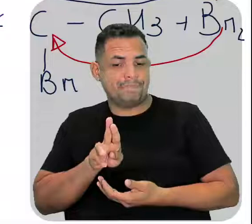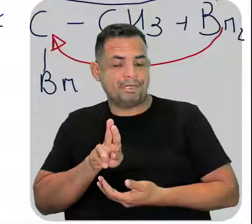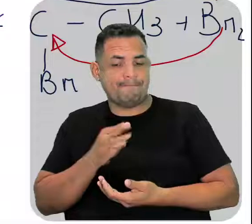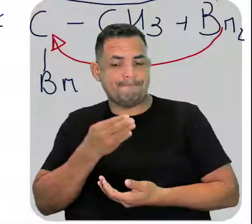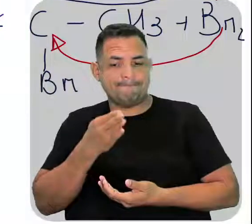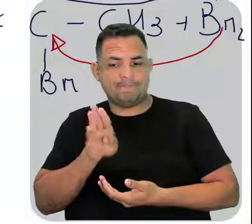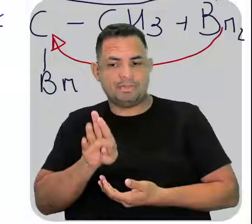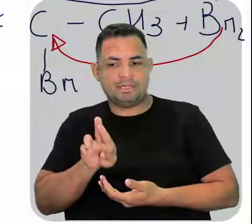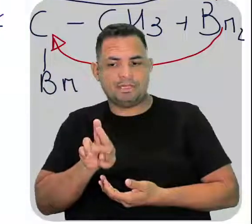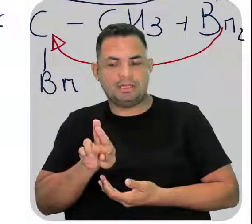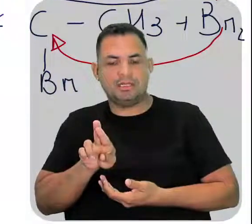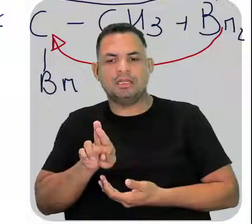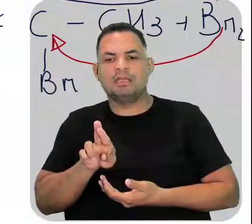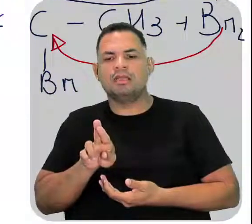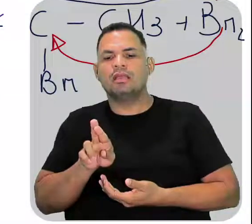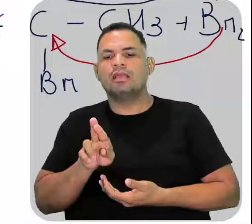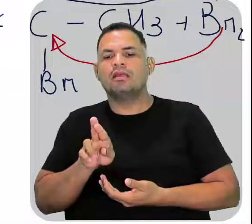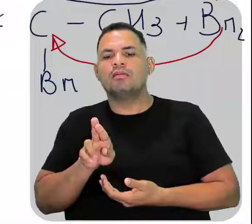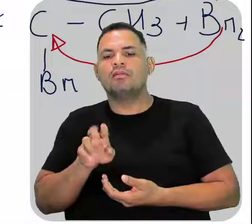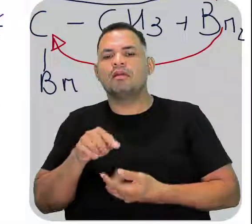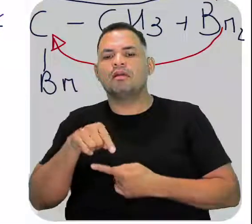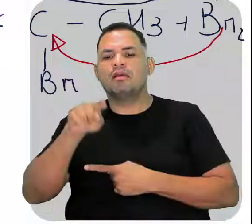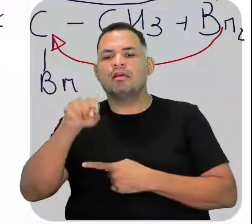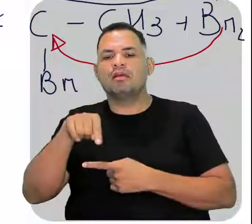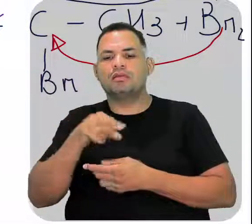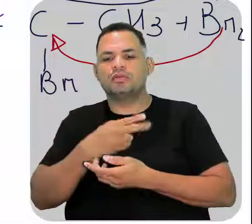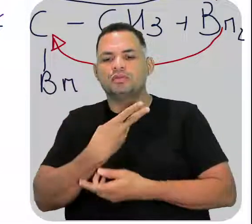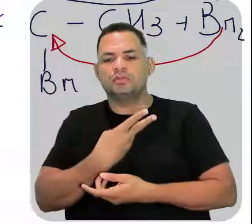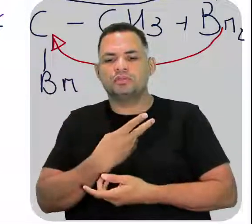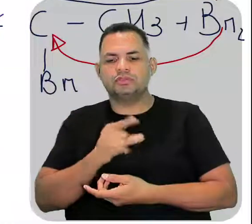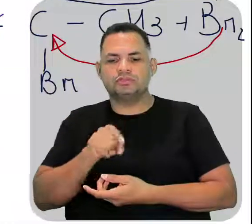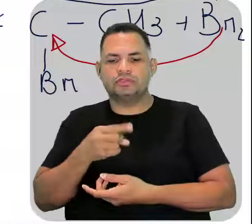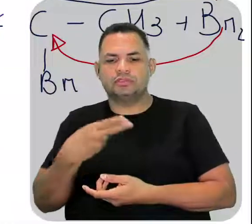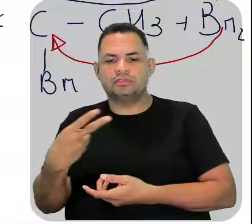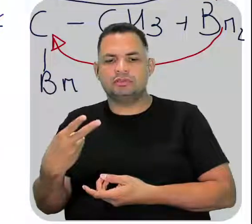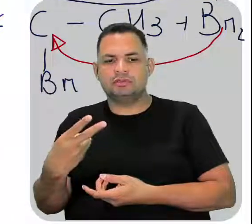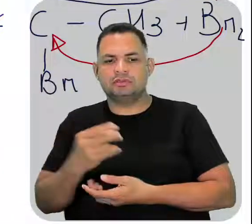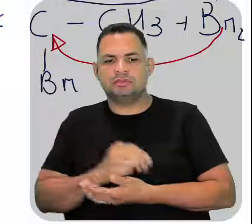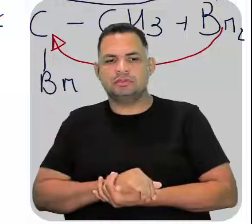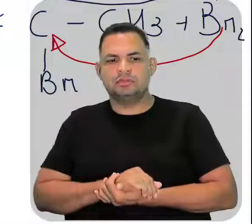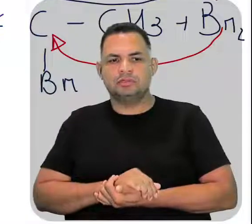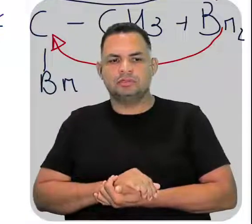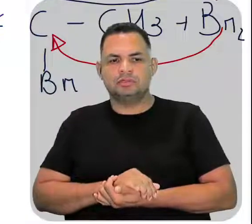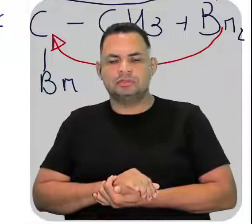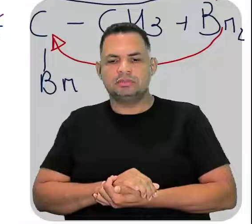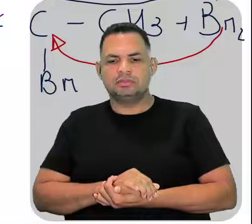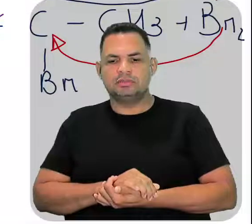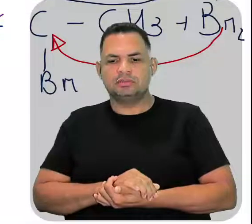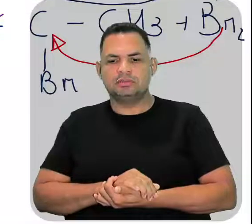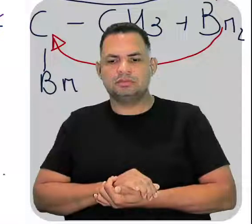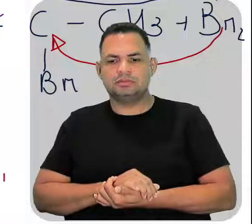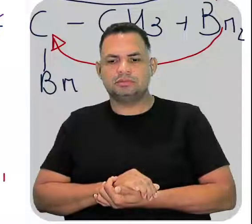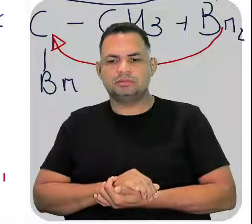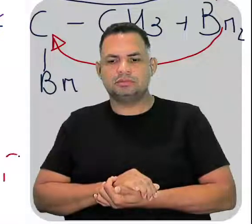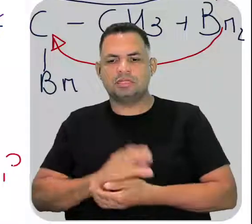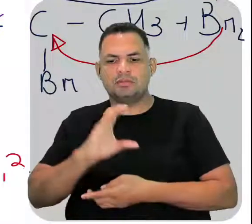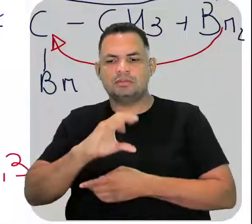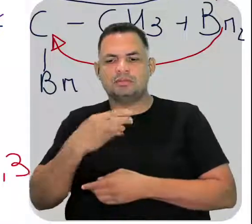carbono 2, eu tenho 2 bromos, vai ficar 2,2. No carbono 3, eu também tenho 2 bromos,